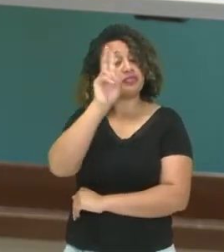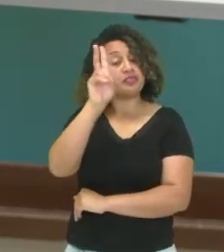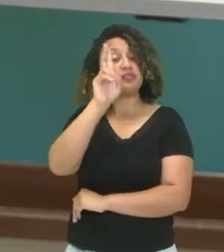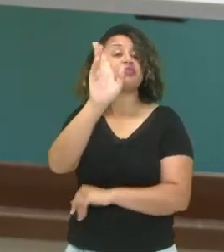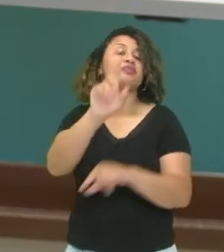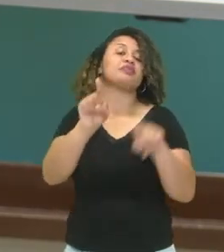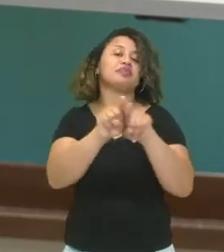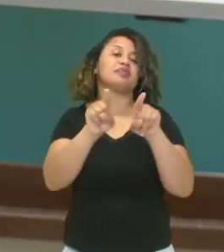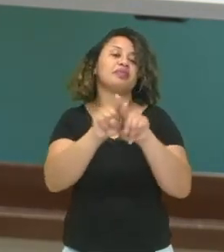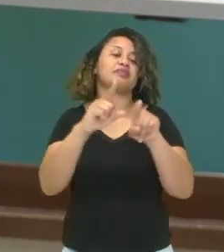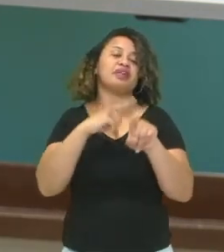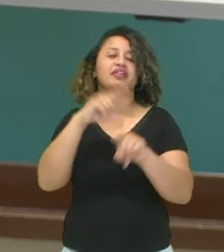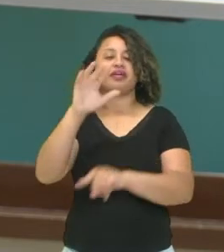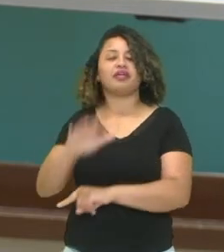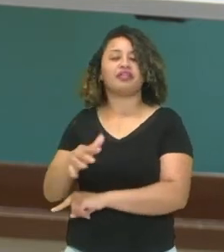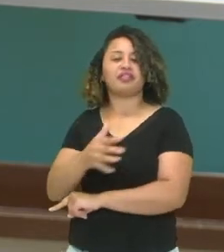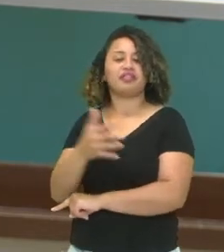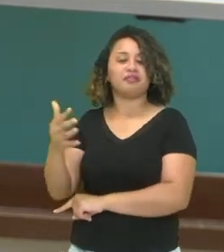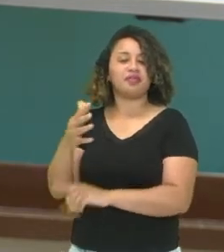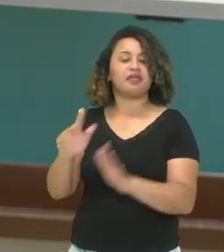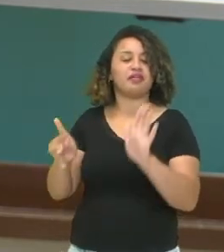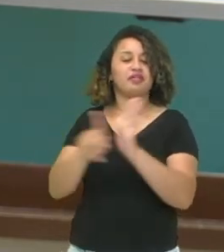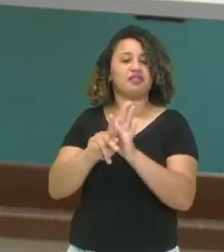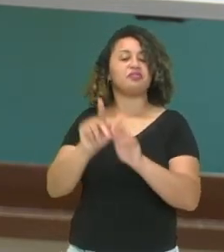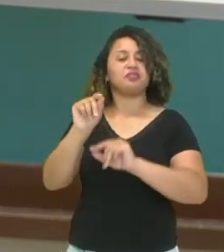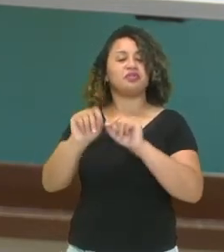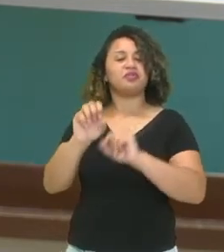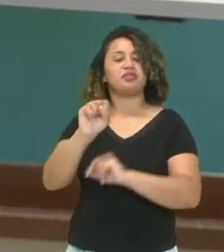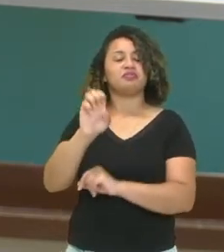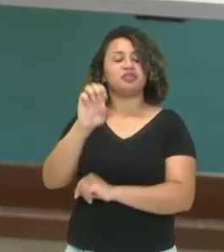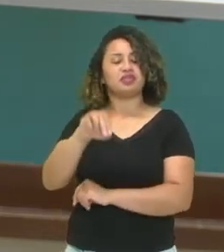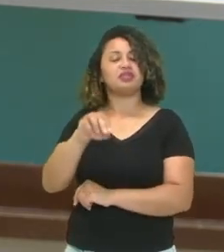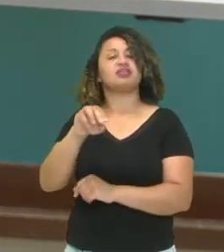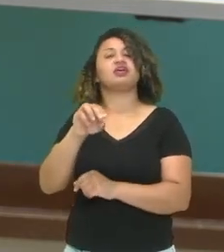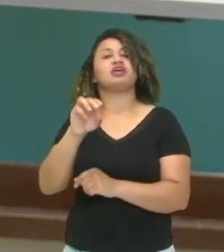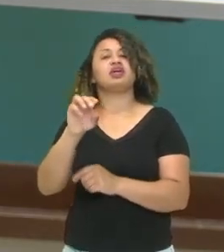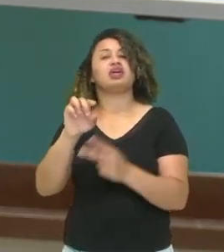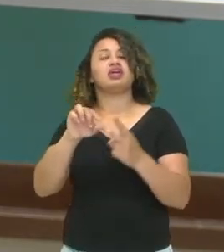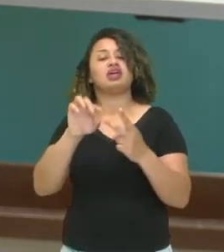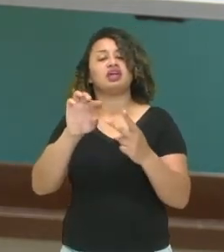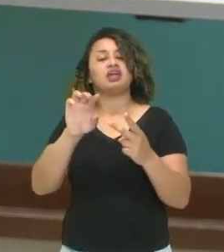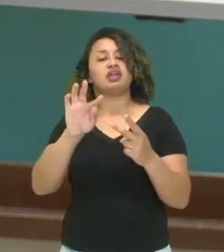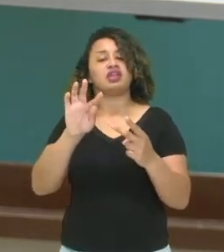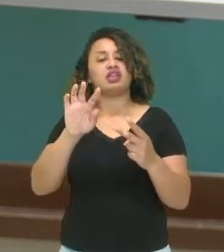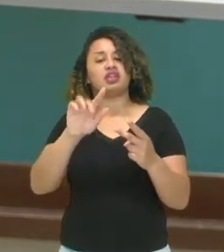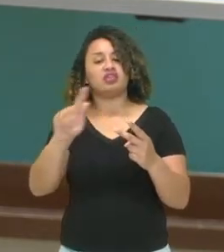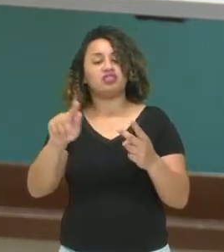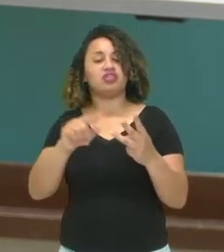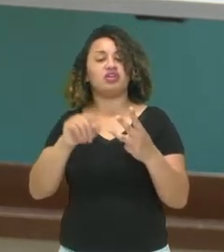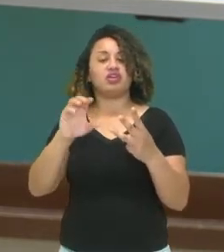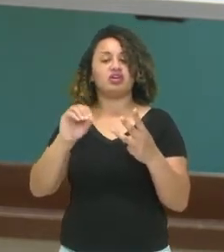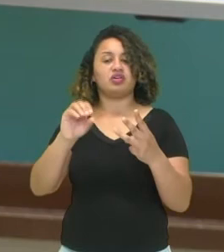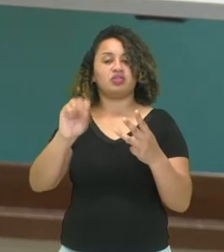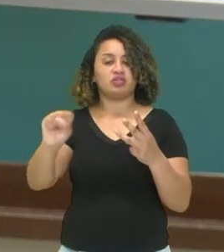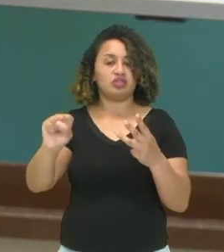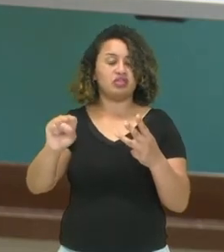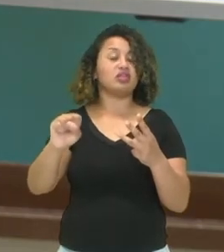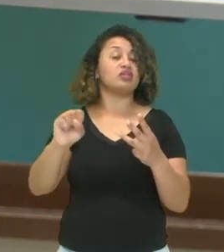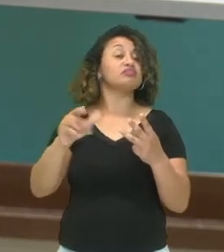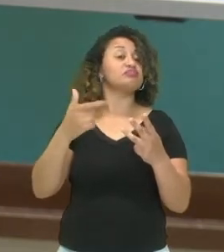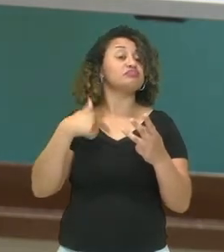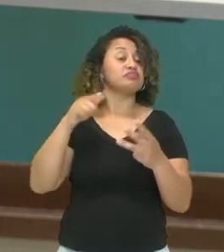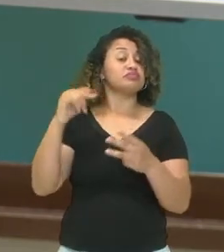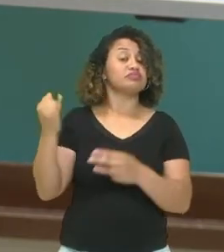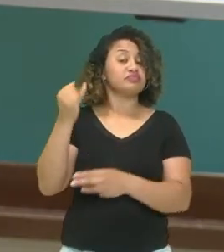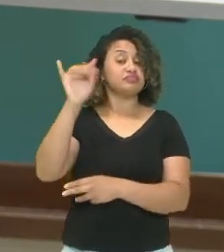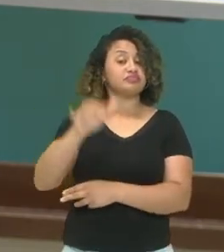aquela tabelinha lá do seno, cosseno e tangente, quem não lembra tem que lembrar dessa tabelinha, que é bastante importante,